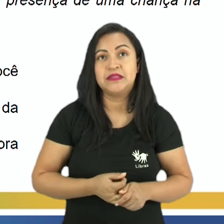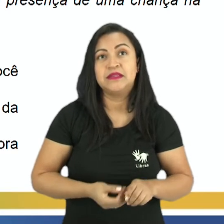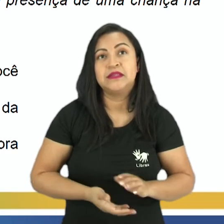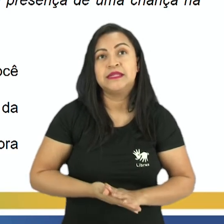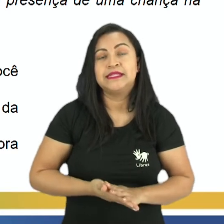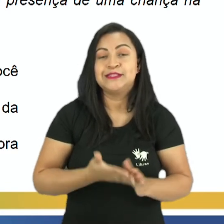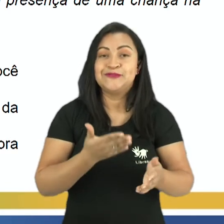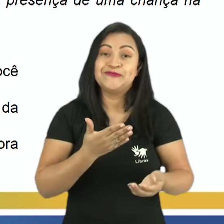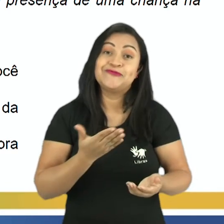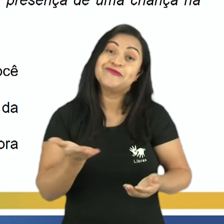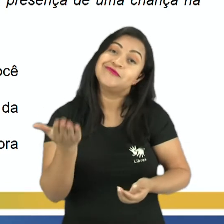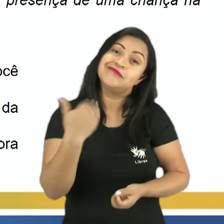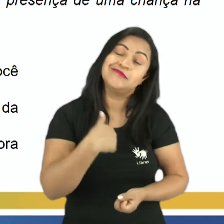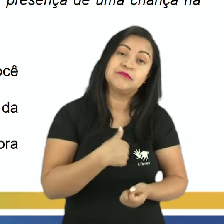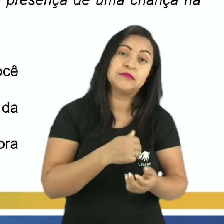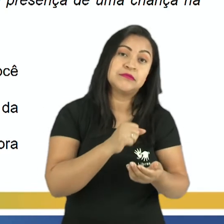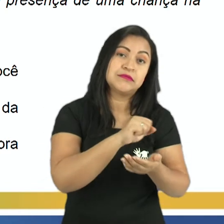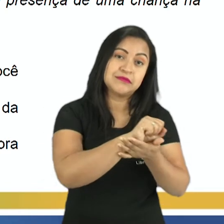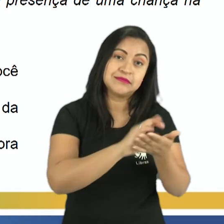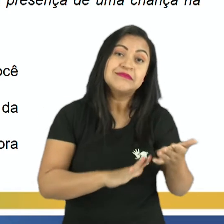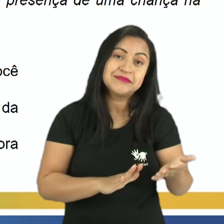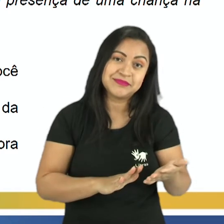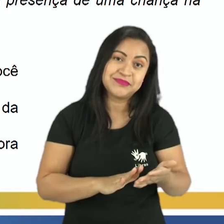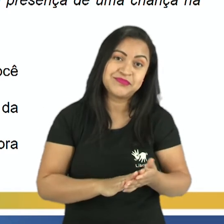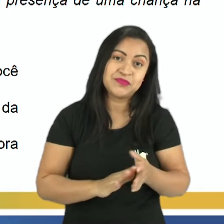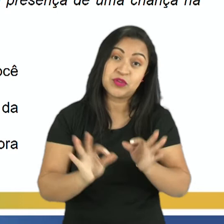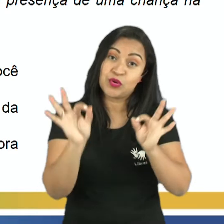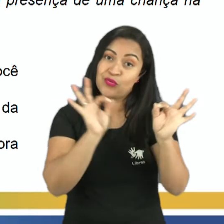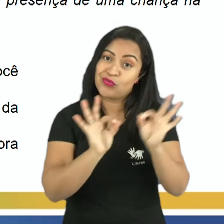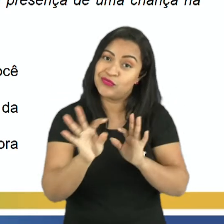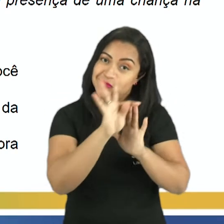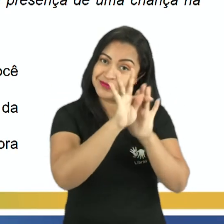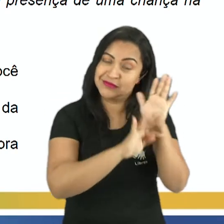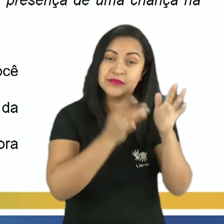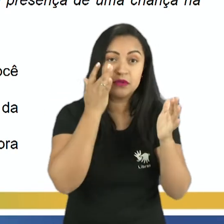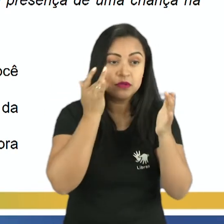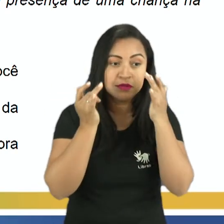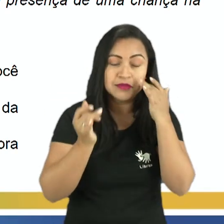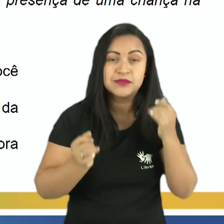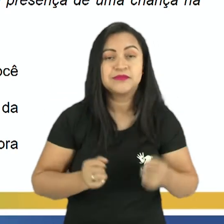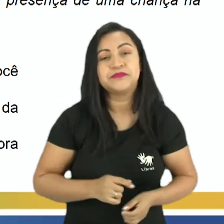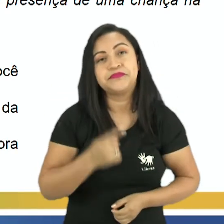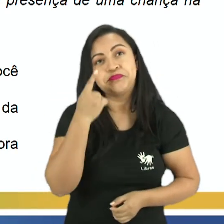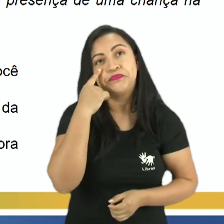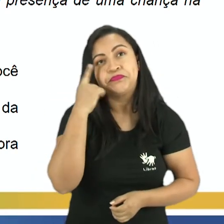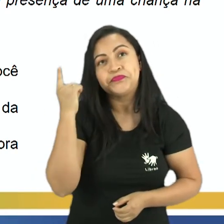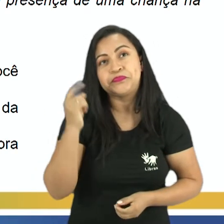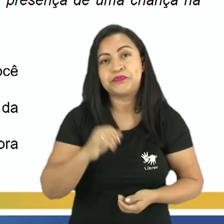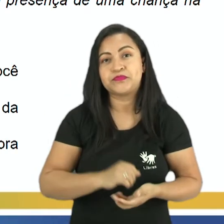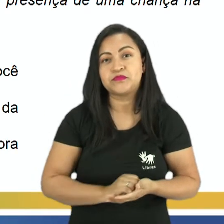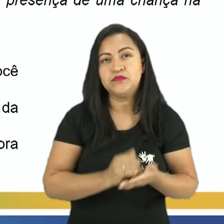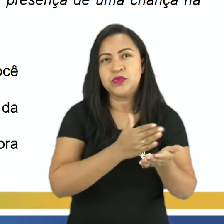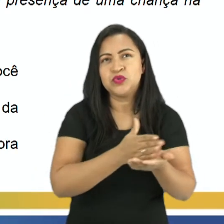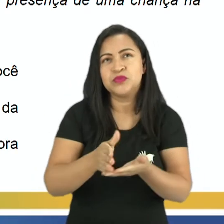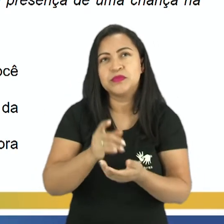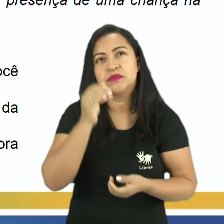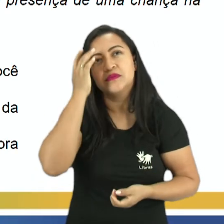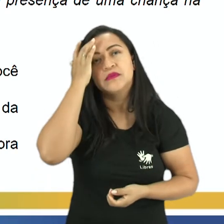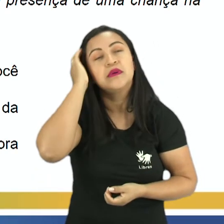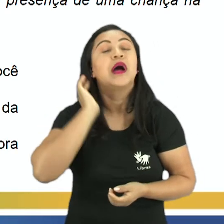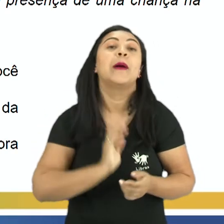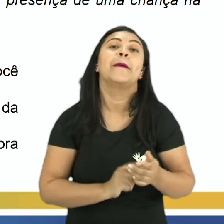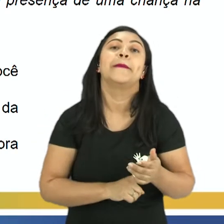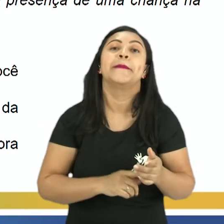Vamos exercitar o que nós aprendemos de acordo com a estrutura do texto teatral? Olha lá, eu separei para vocês. Peça